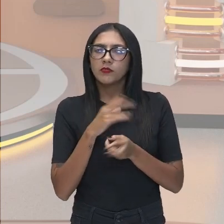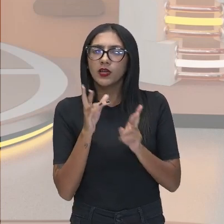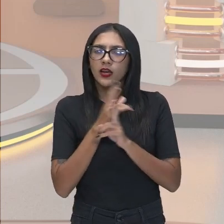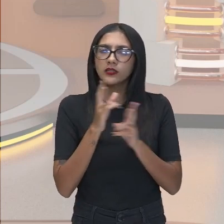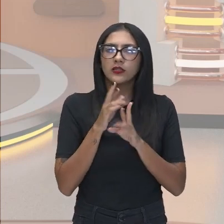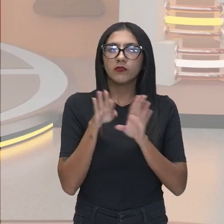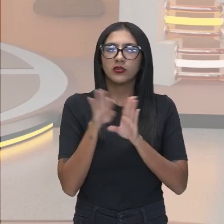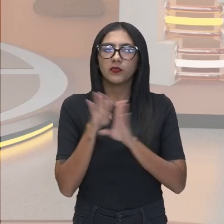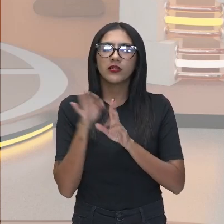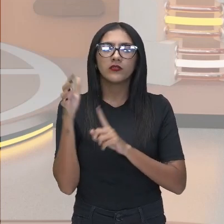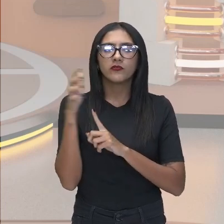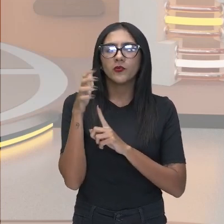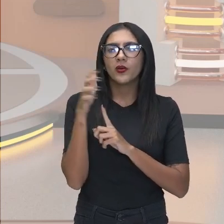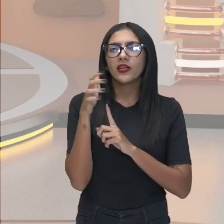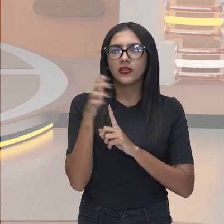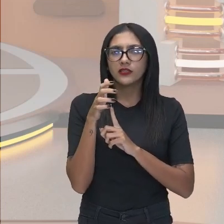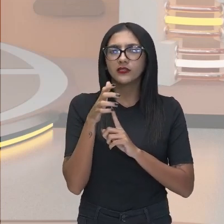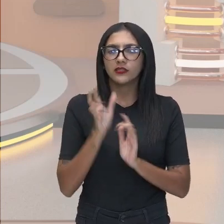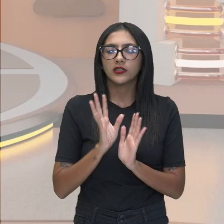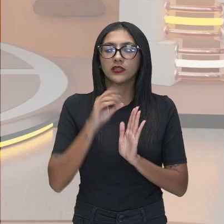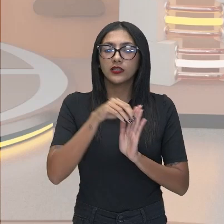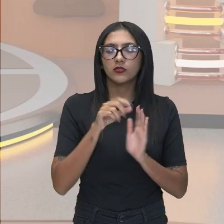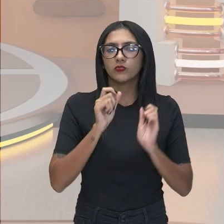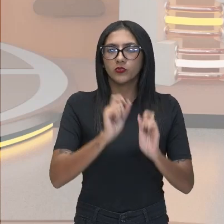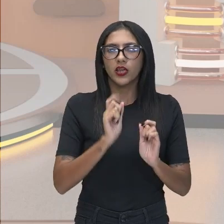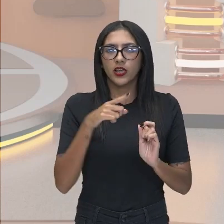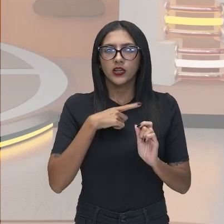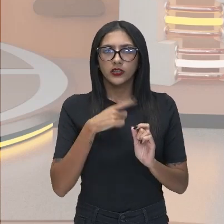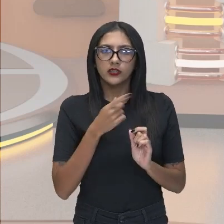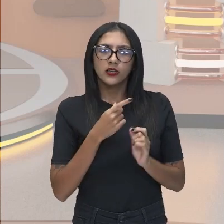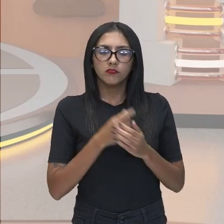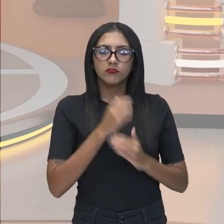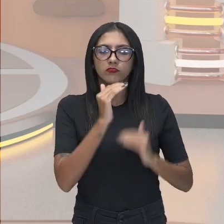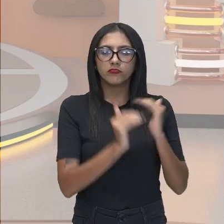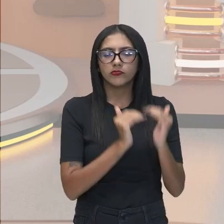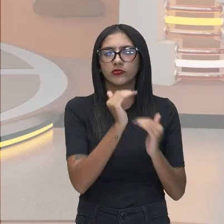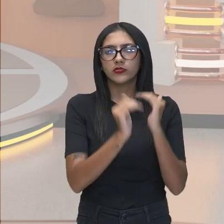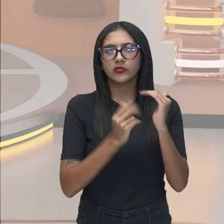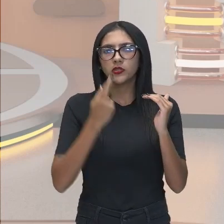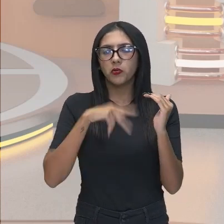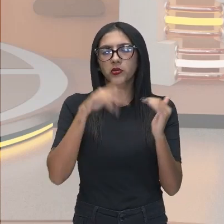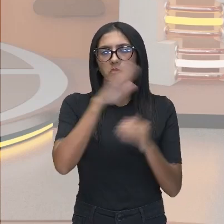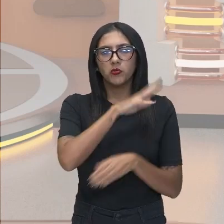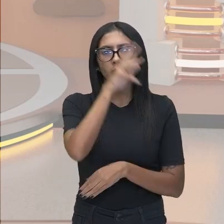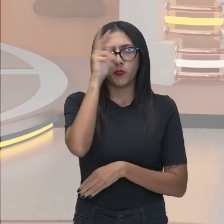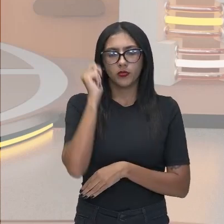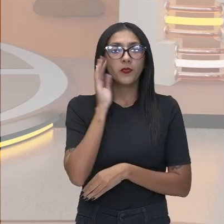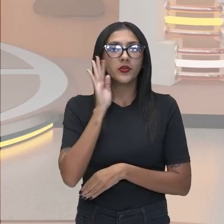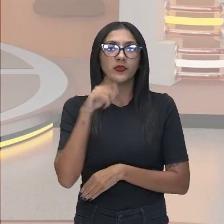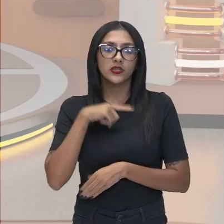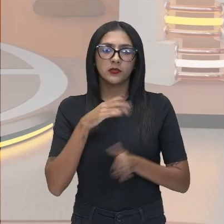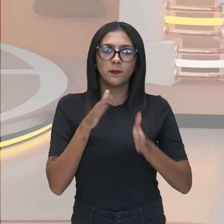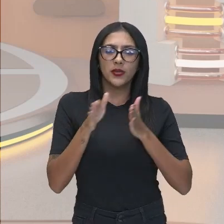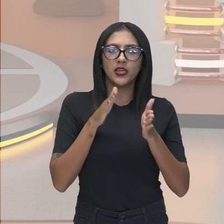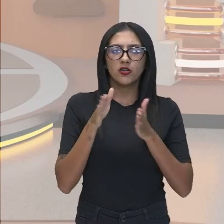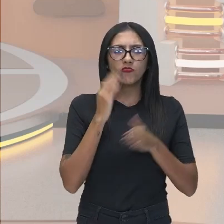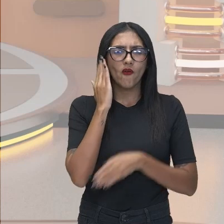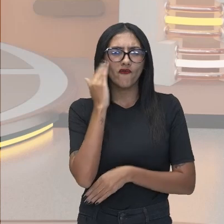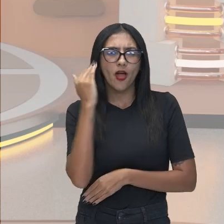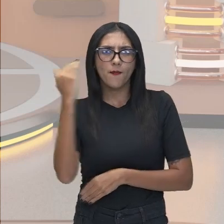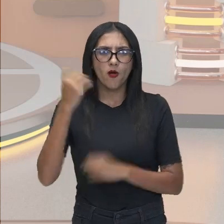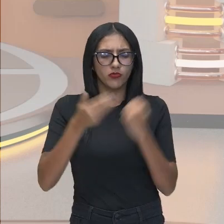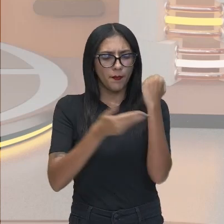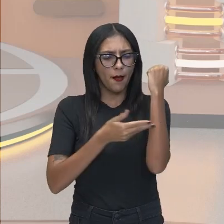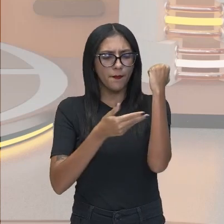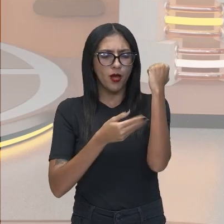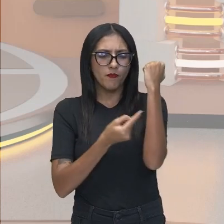externa dentro desse processo de urbanização. Destacando aí principalmente o ciclo da borracha, né, que vem